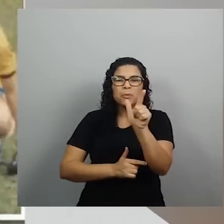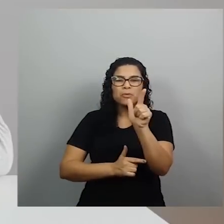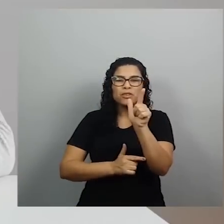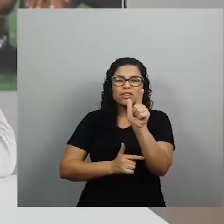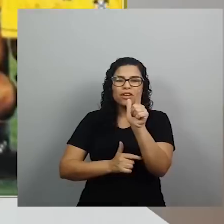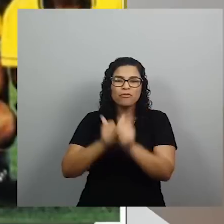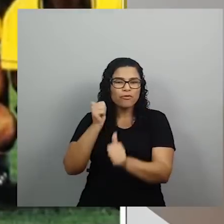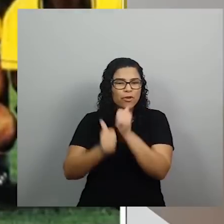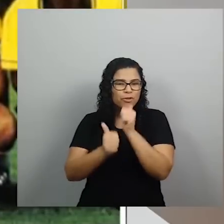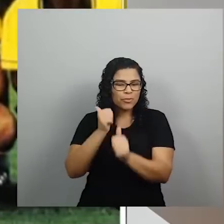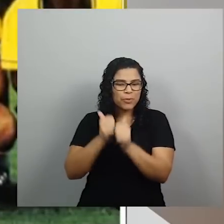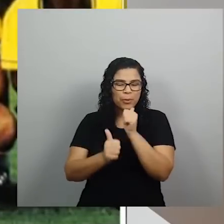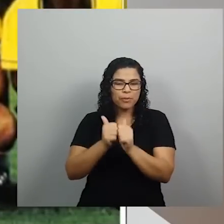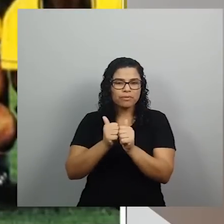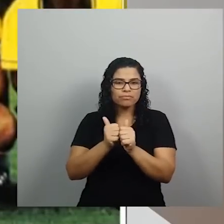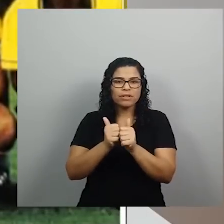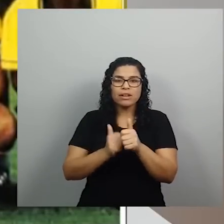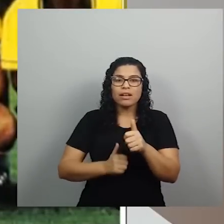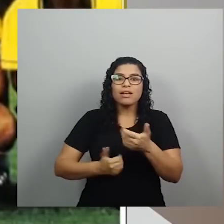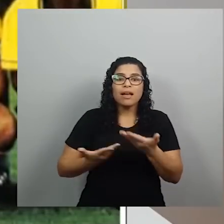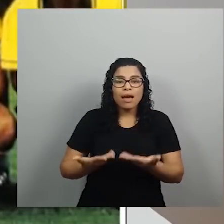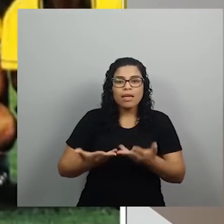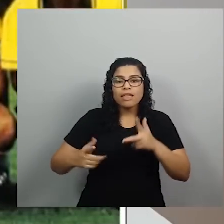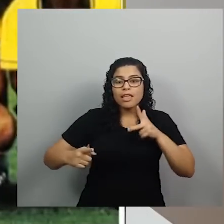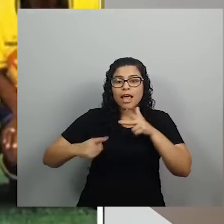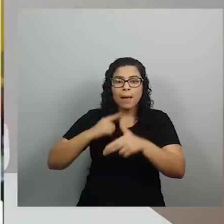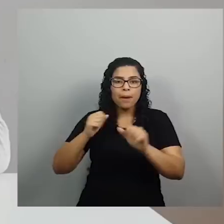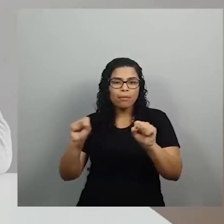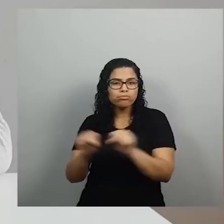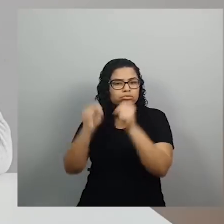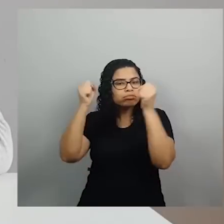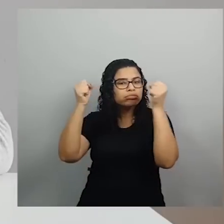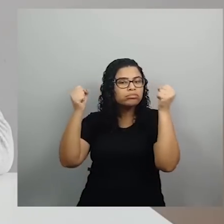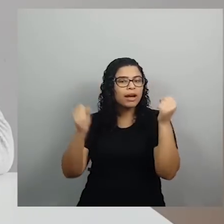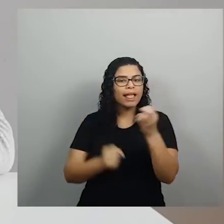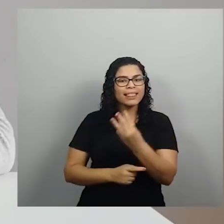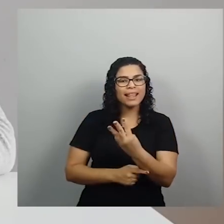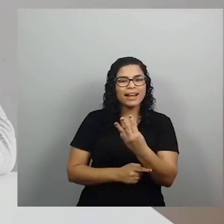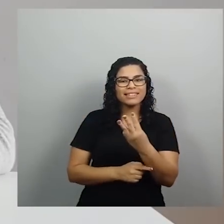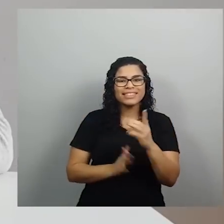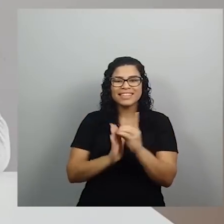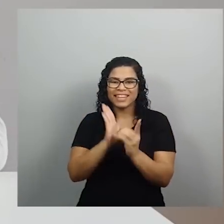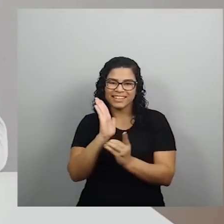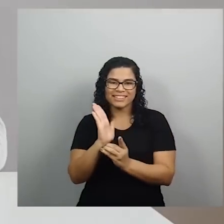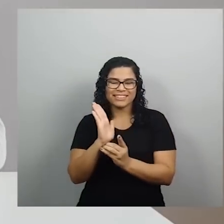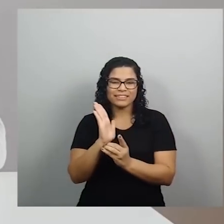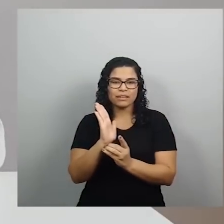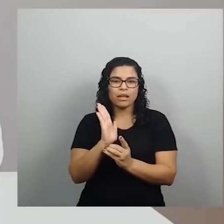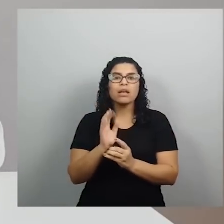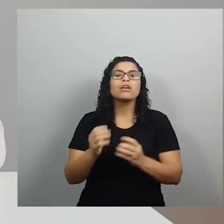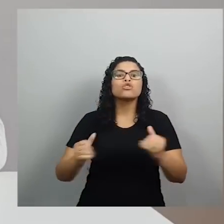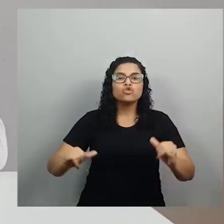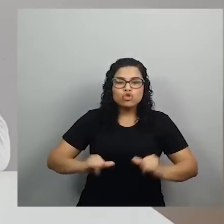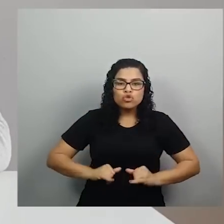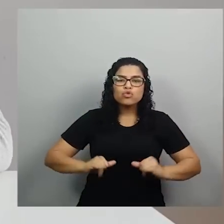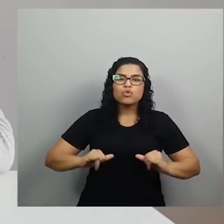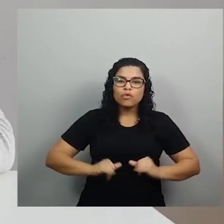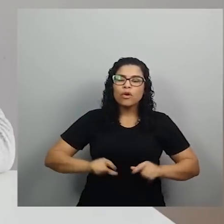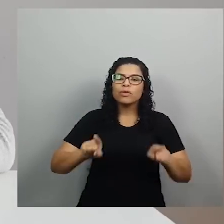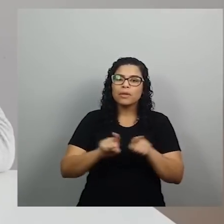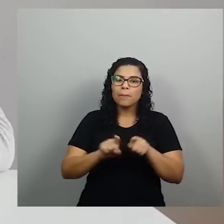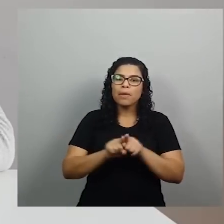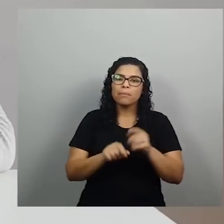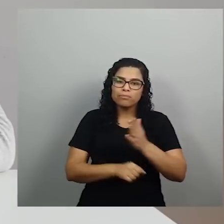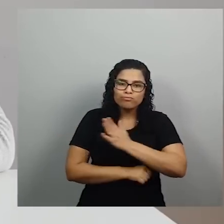Ela teve a ousadia de jogar bola e quebrar paradigmas há mais de 3 décadas e sofreu muito preconceito por